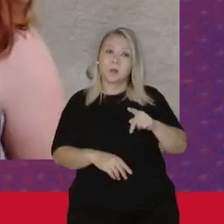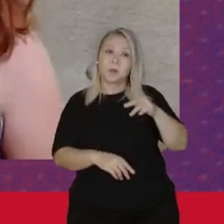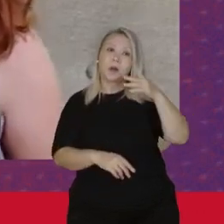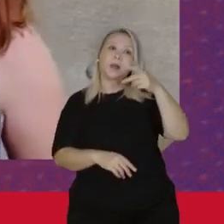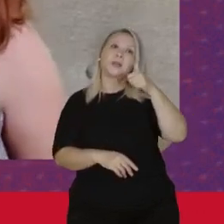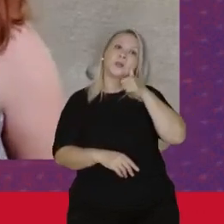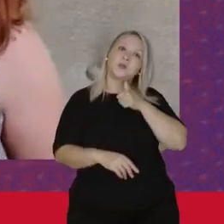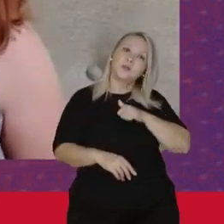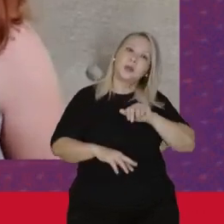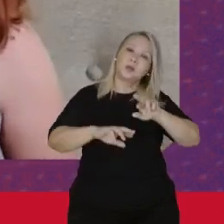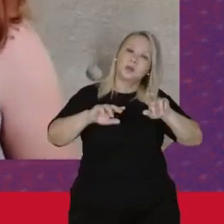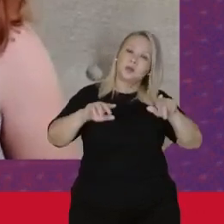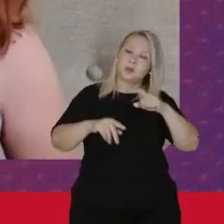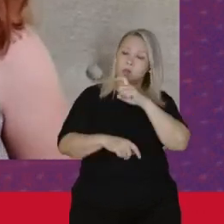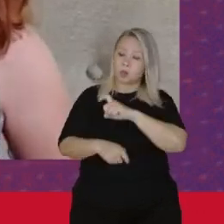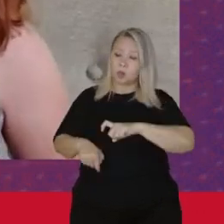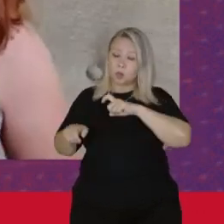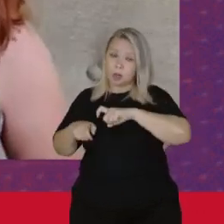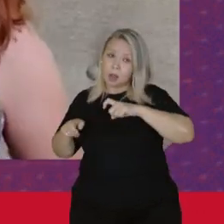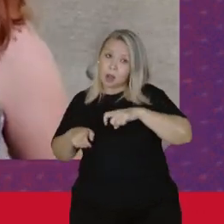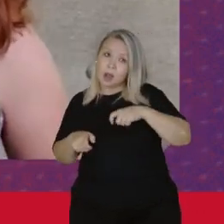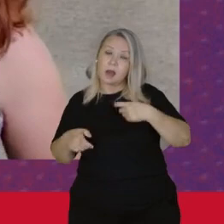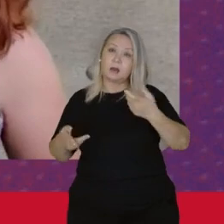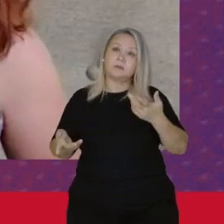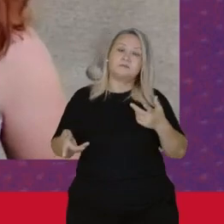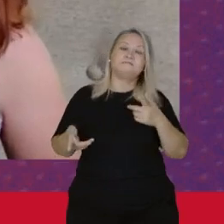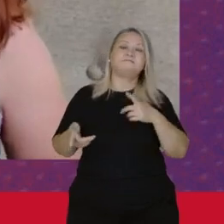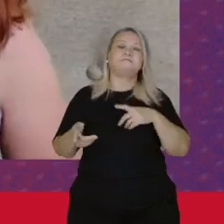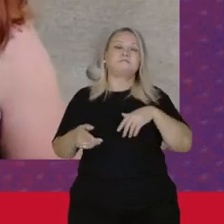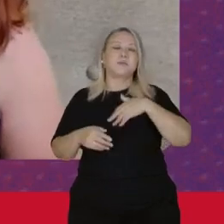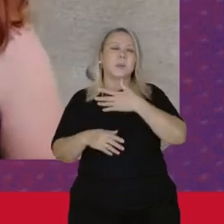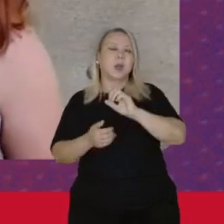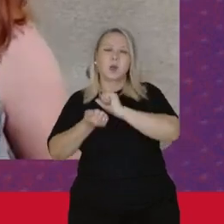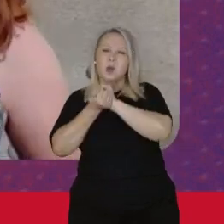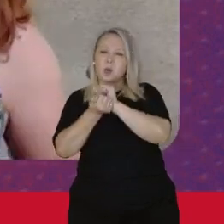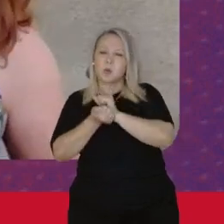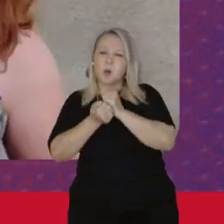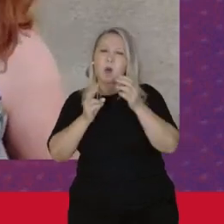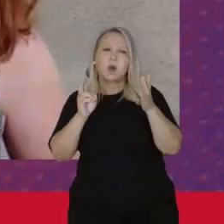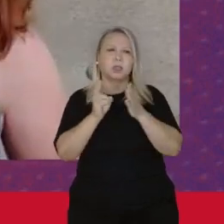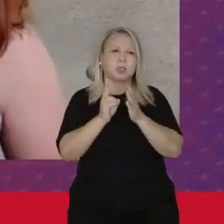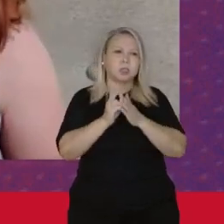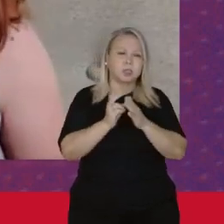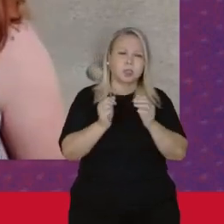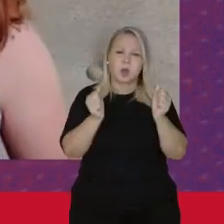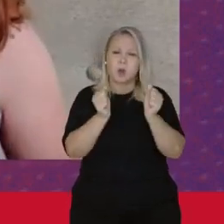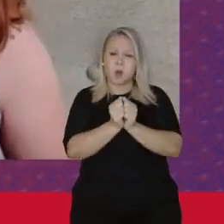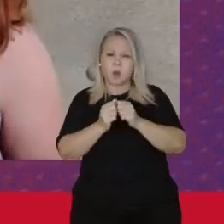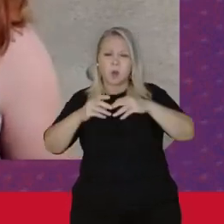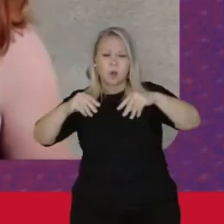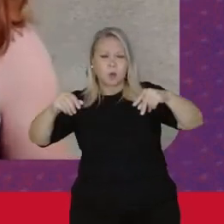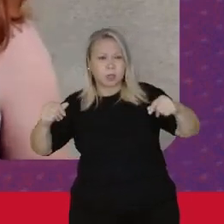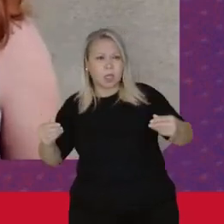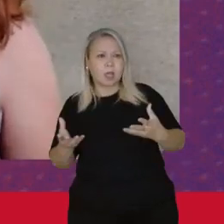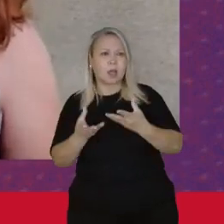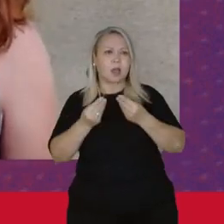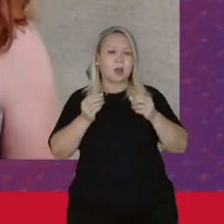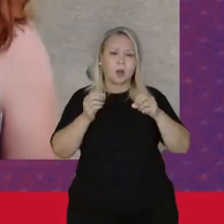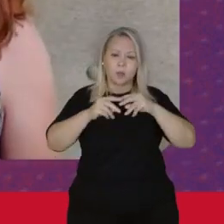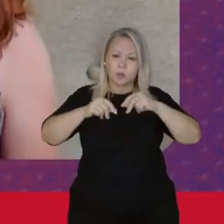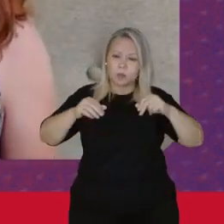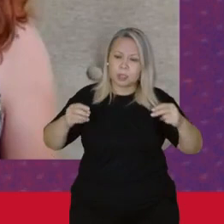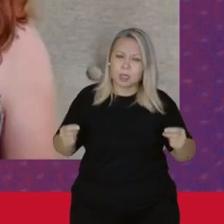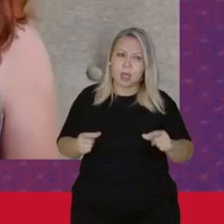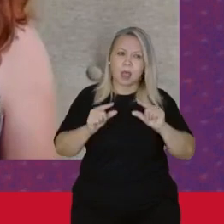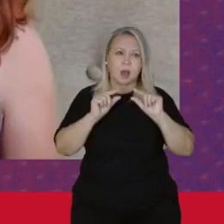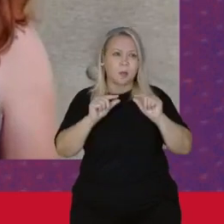do campo, das florestas, das águas, indígenas, quilombolas, com terra, sem terra, com pouca terra, com muita terra. Então, é importante